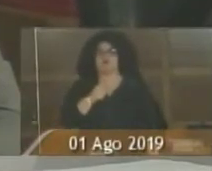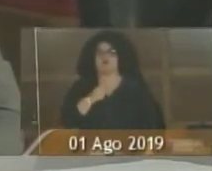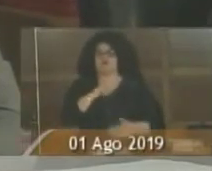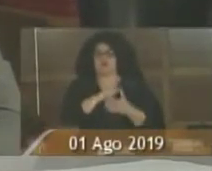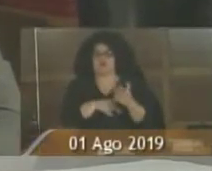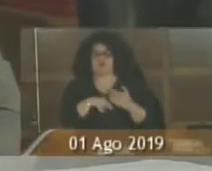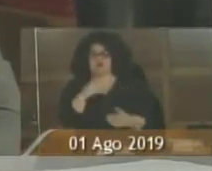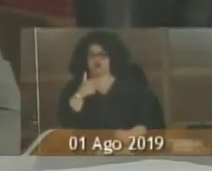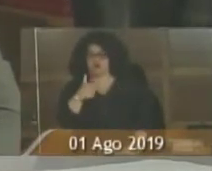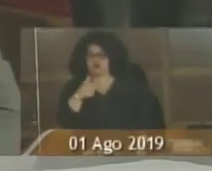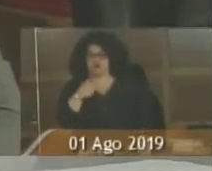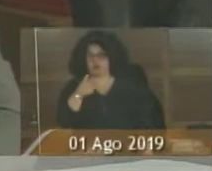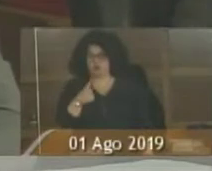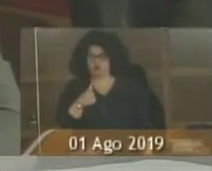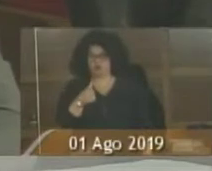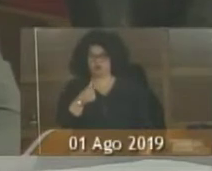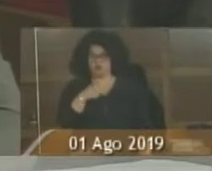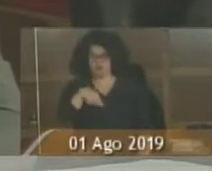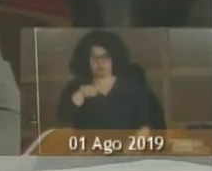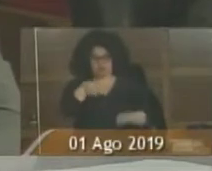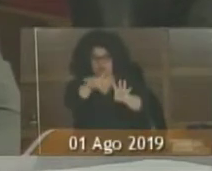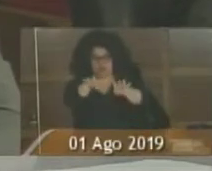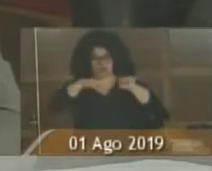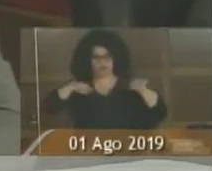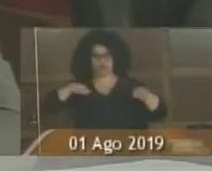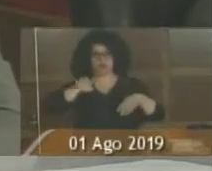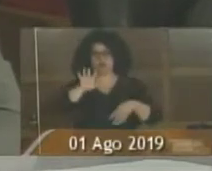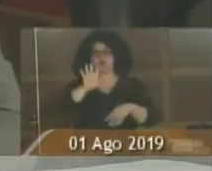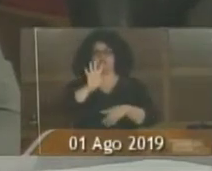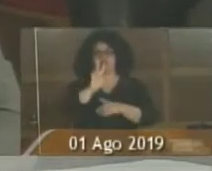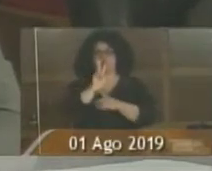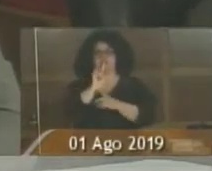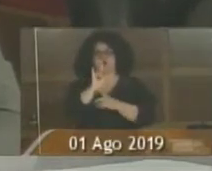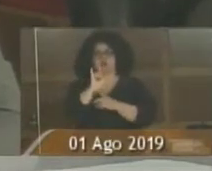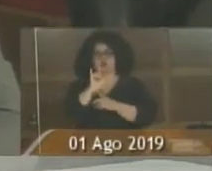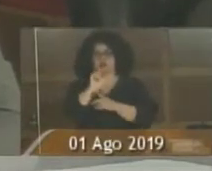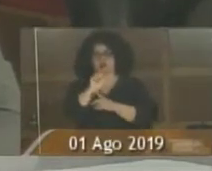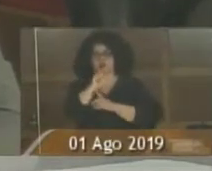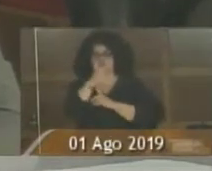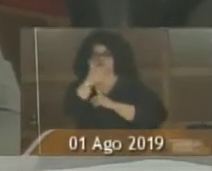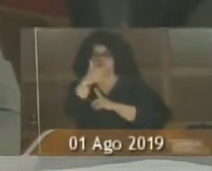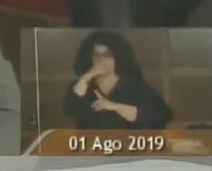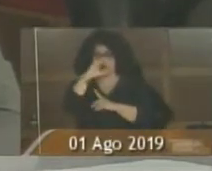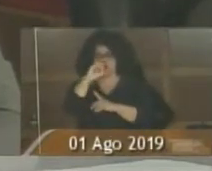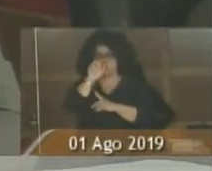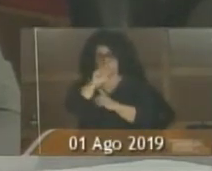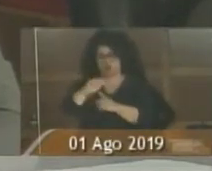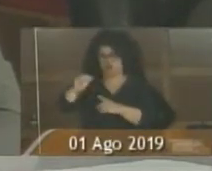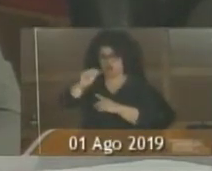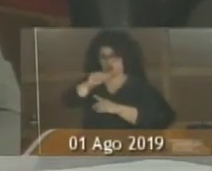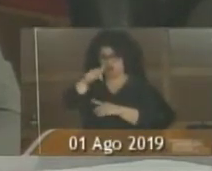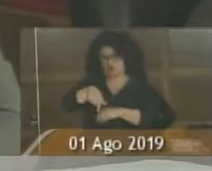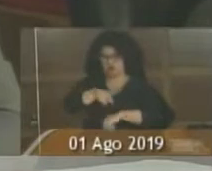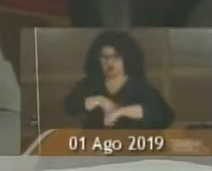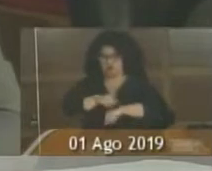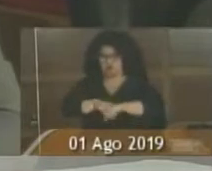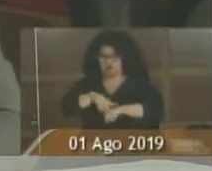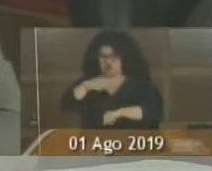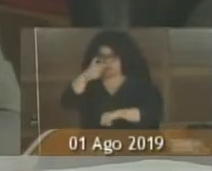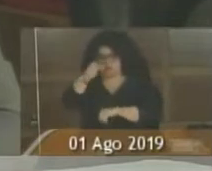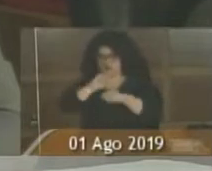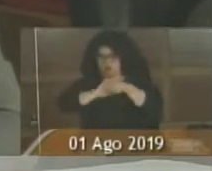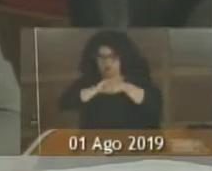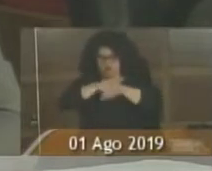Requerimento 276, solicitando a mesa de liberado uso do plenário, presidente Benedito Adelino, no dia 20 de agosto de 2019, às 19 horas,